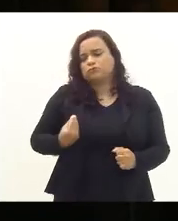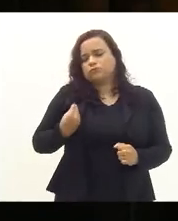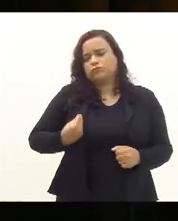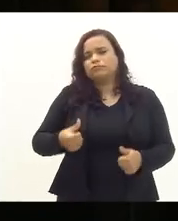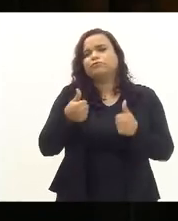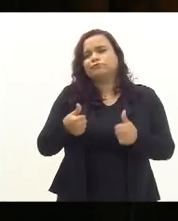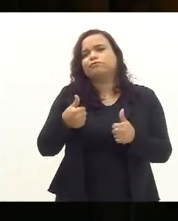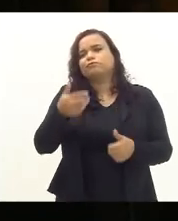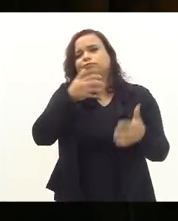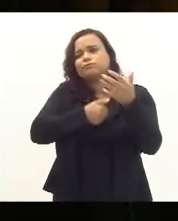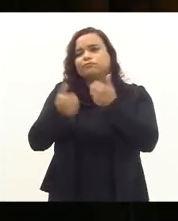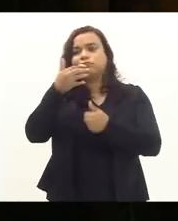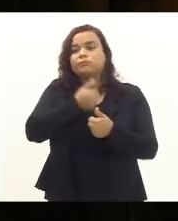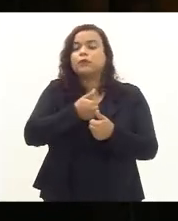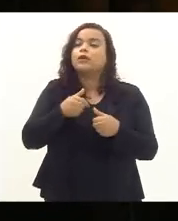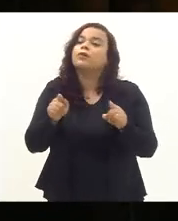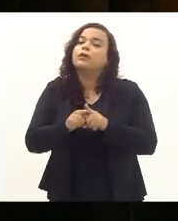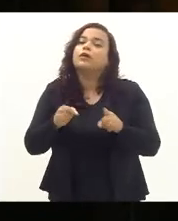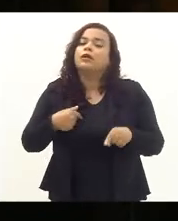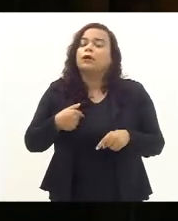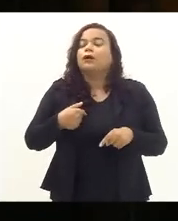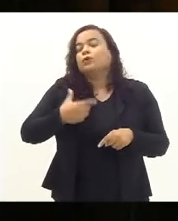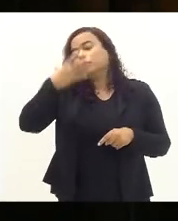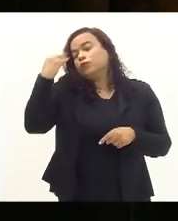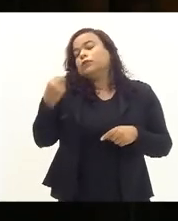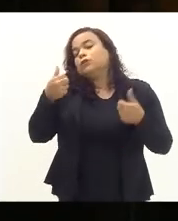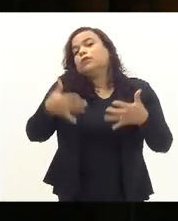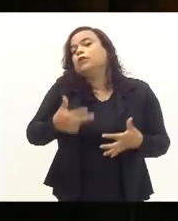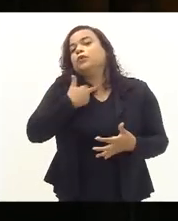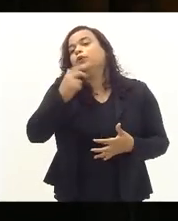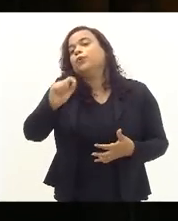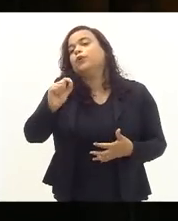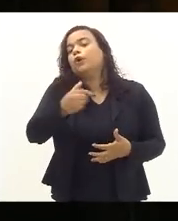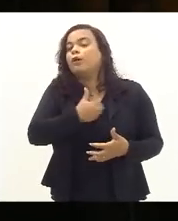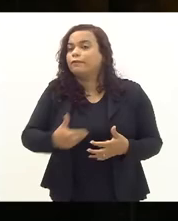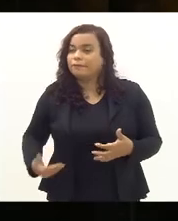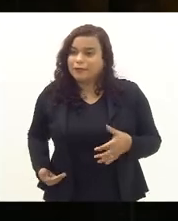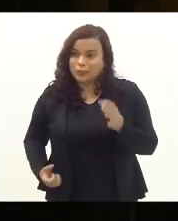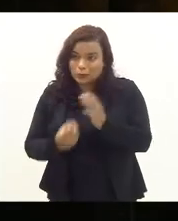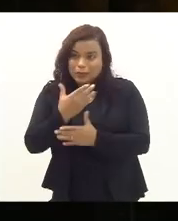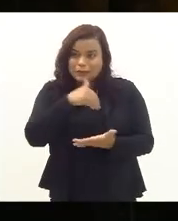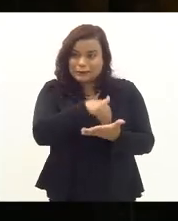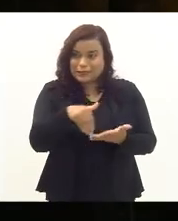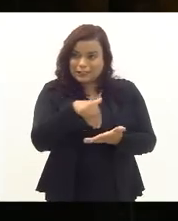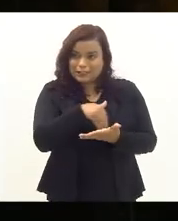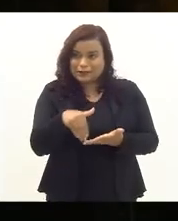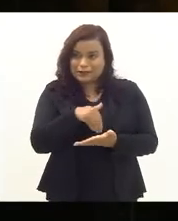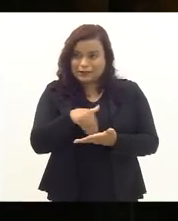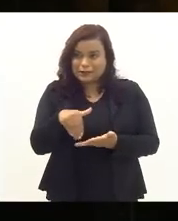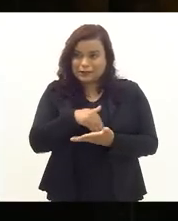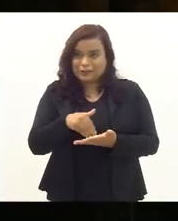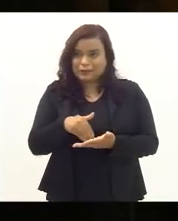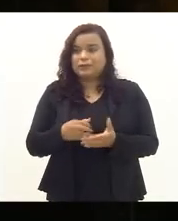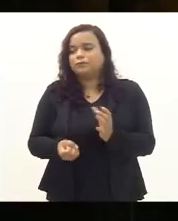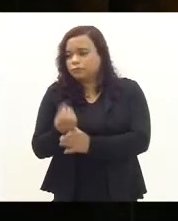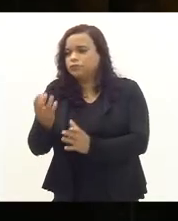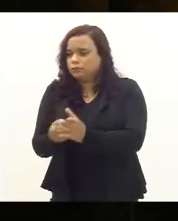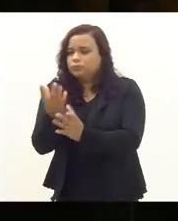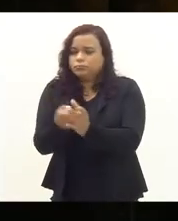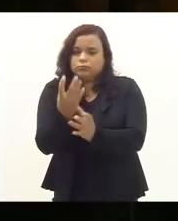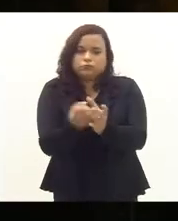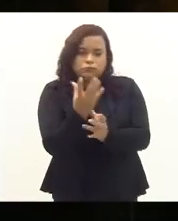e aí eu não posso deixar de dizer que esse governo que cria secretaria a Porter